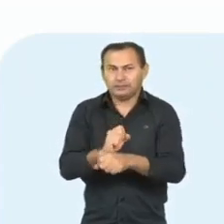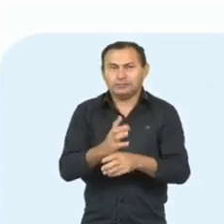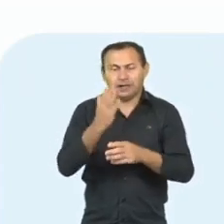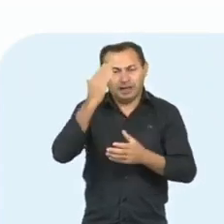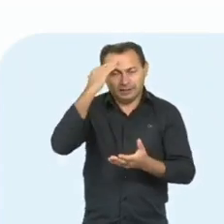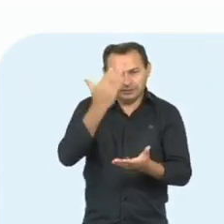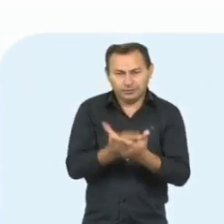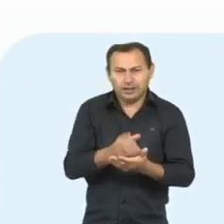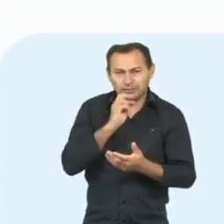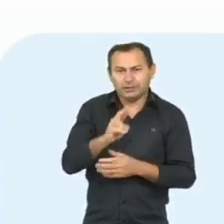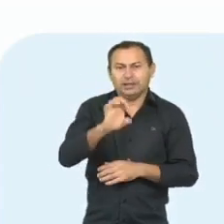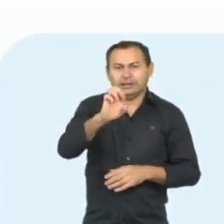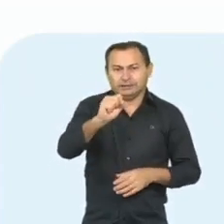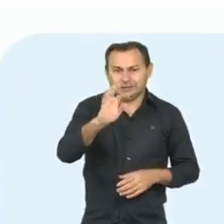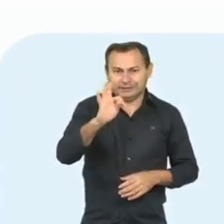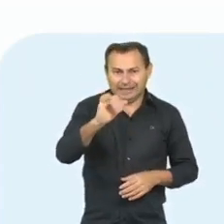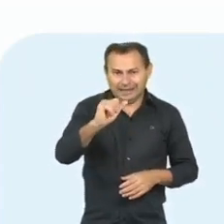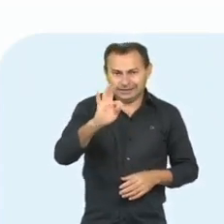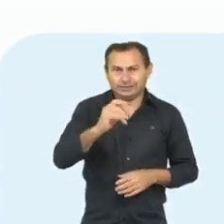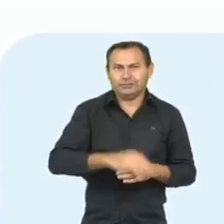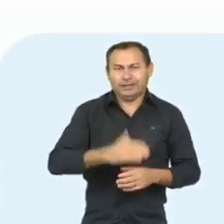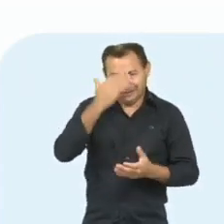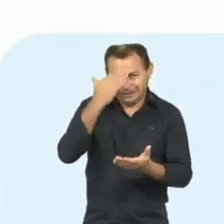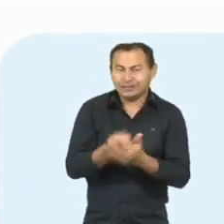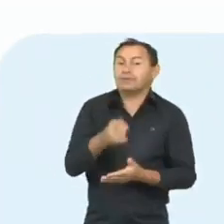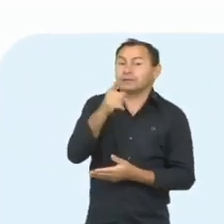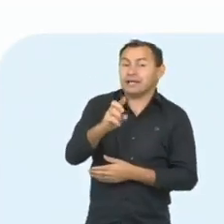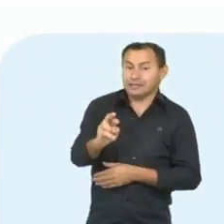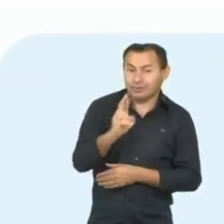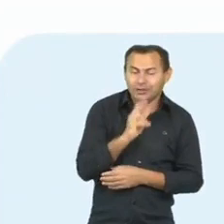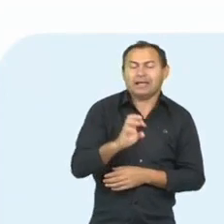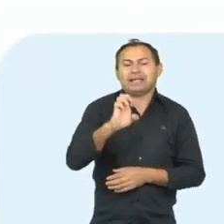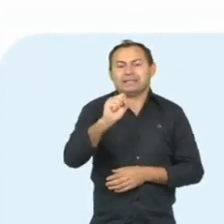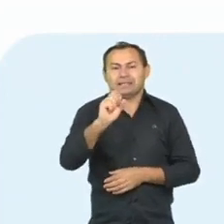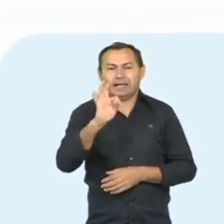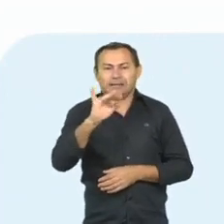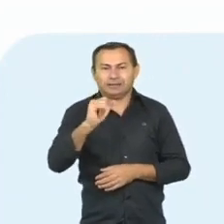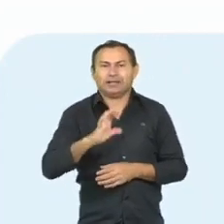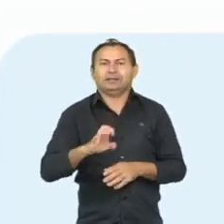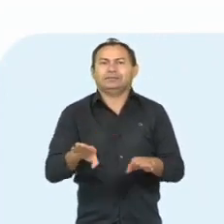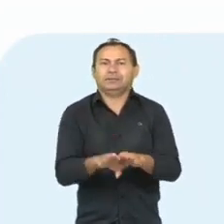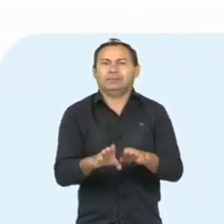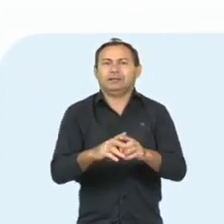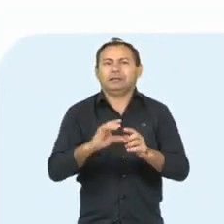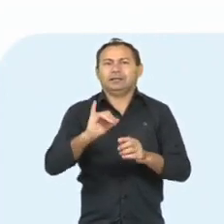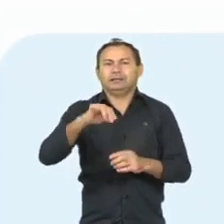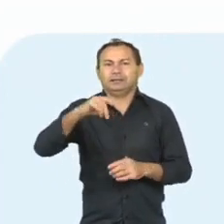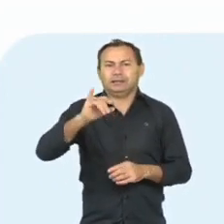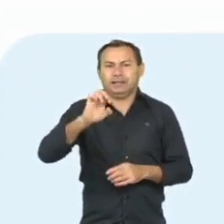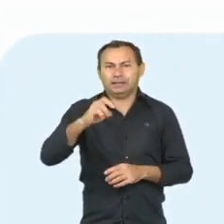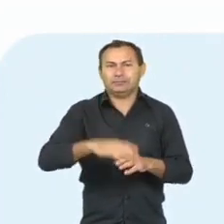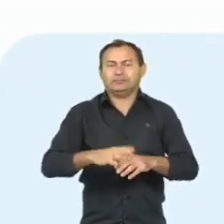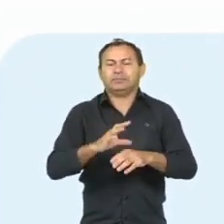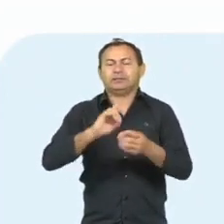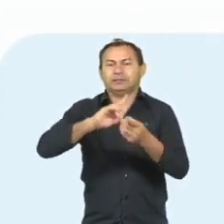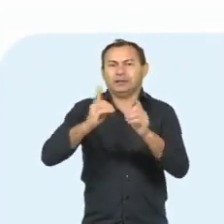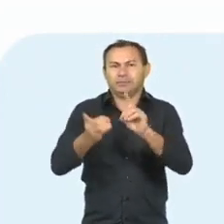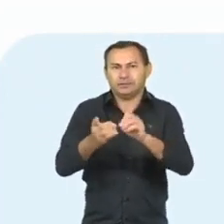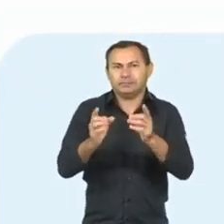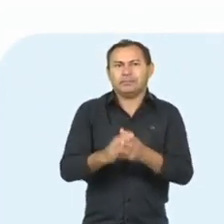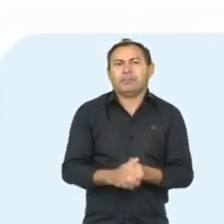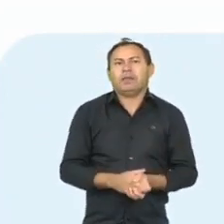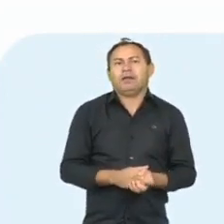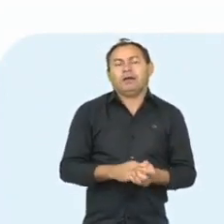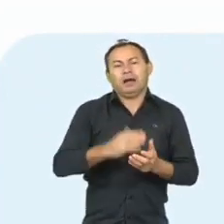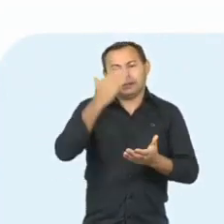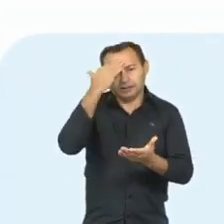você respondeu estática, hein? Aposto. E a incidência é uma medida estática ou dinâmica?